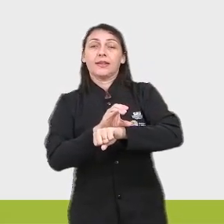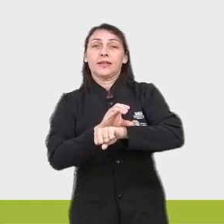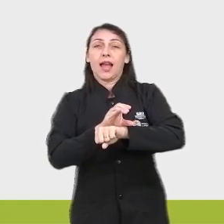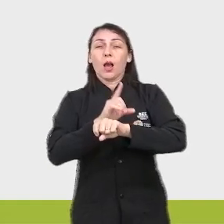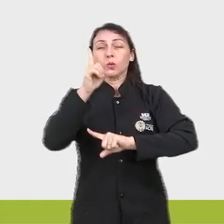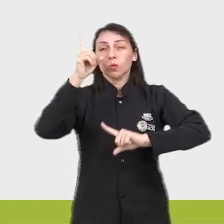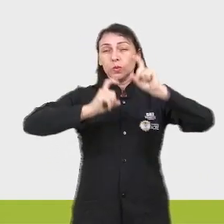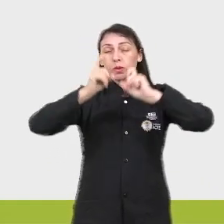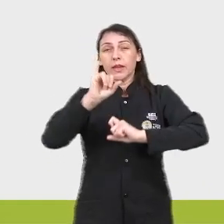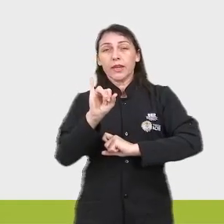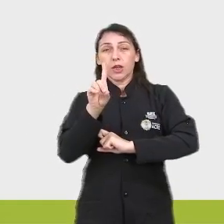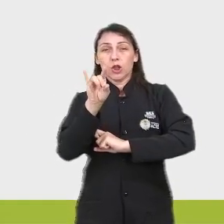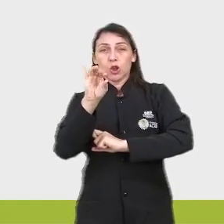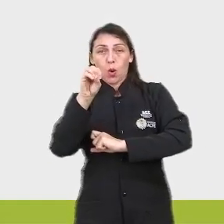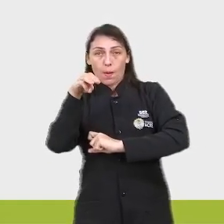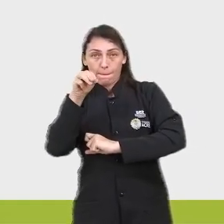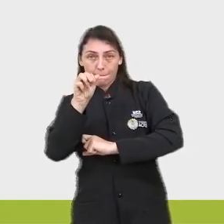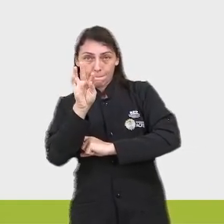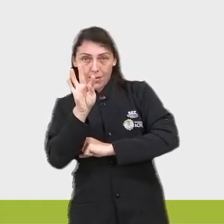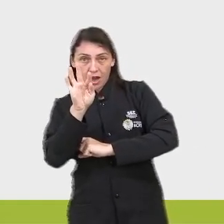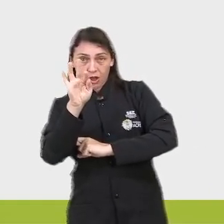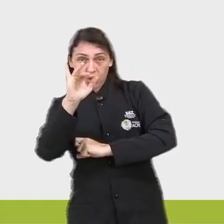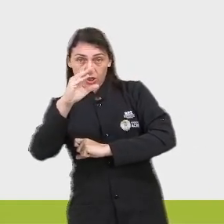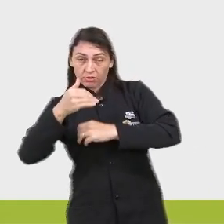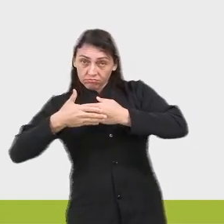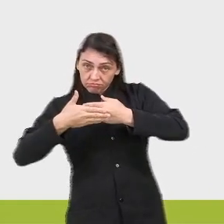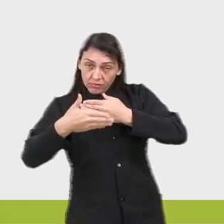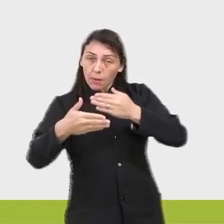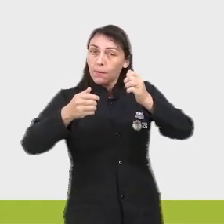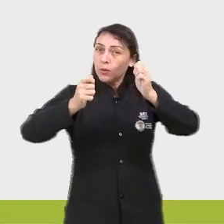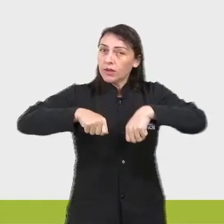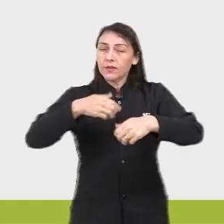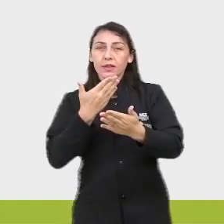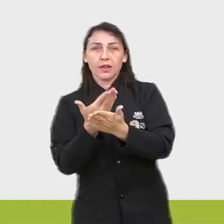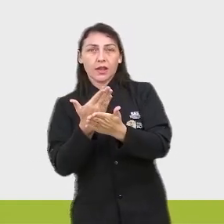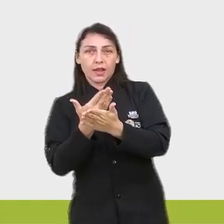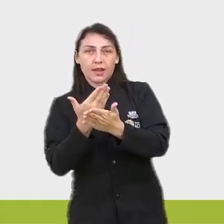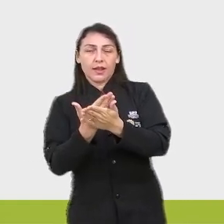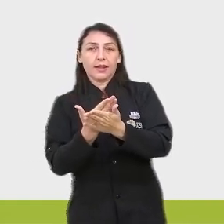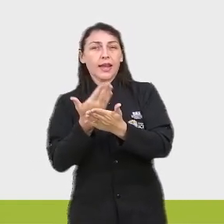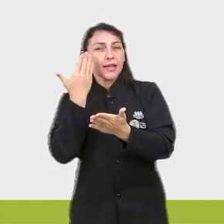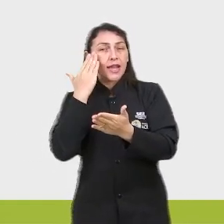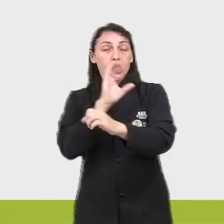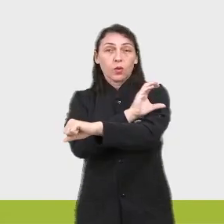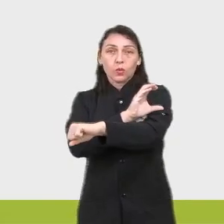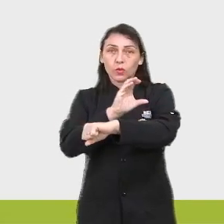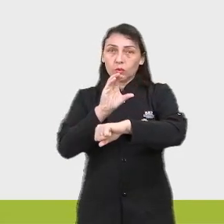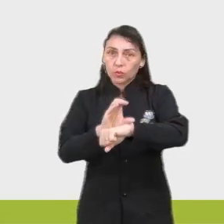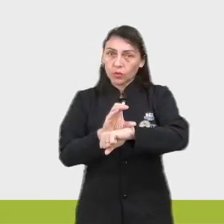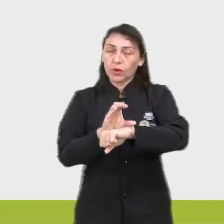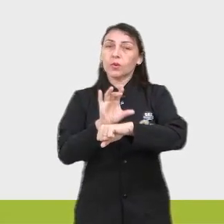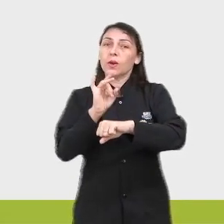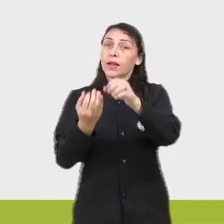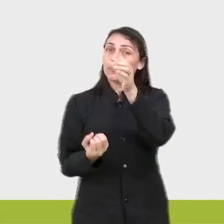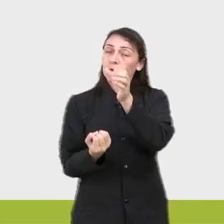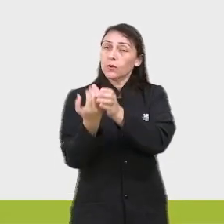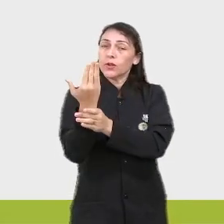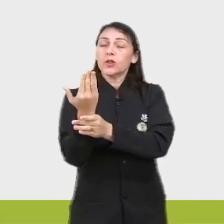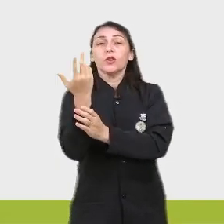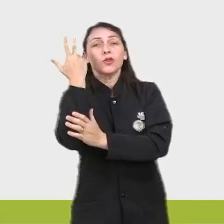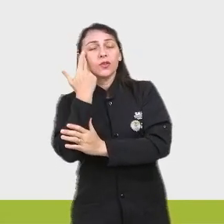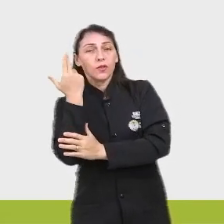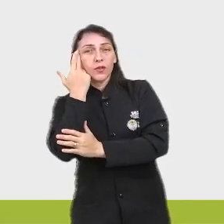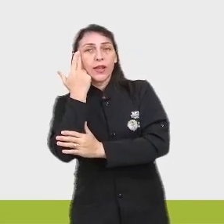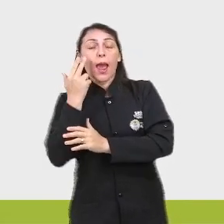expressões idiomáticas, além de serem um ponto de partida de possíveis aulas, traduzem a cultura, pois sua origem